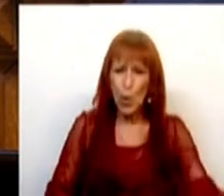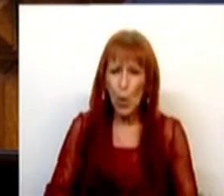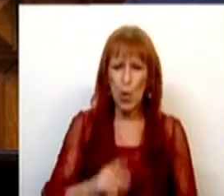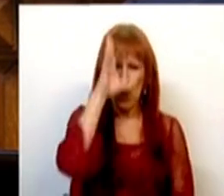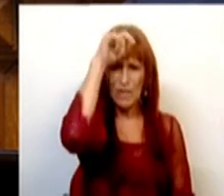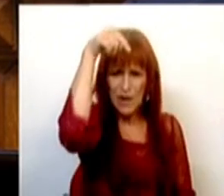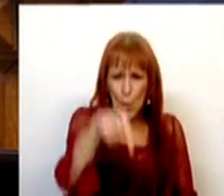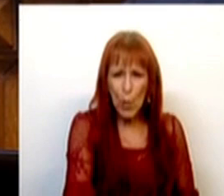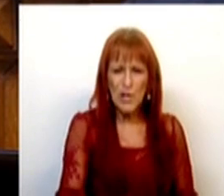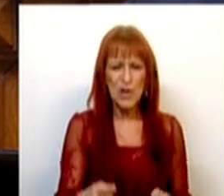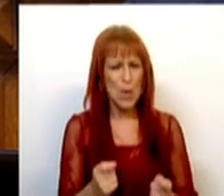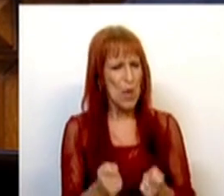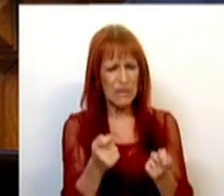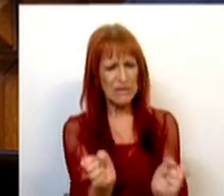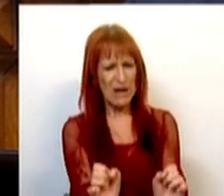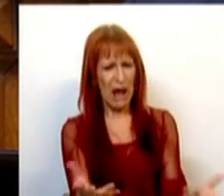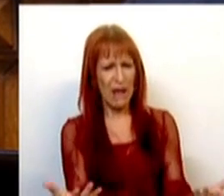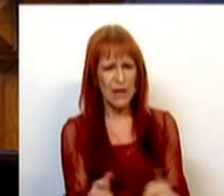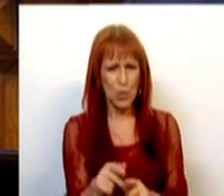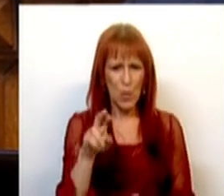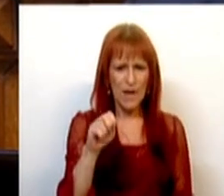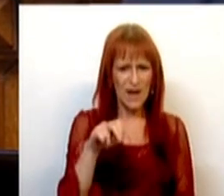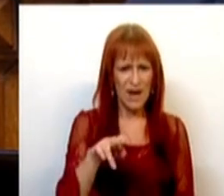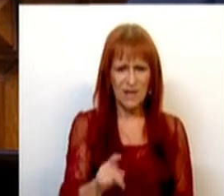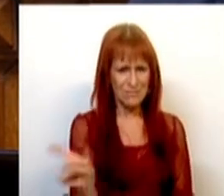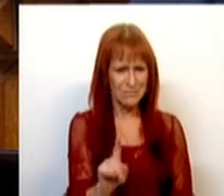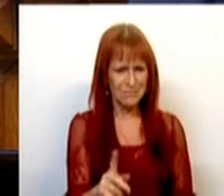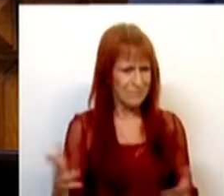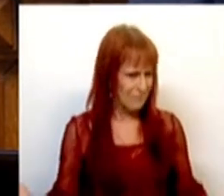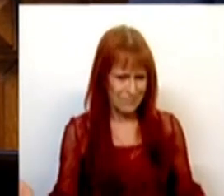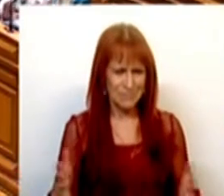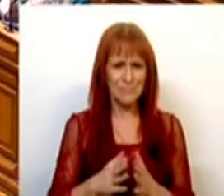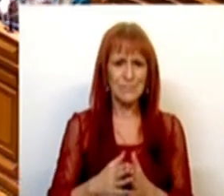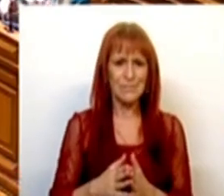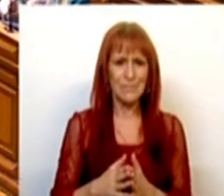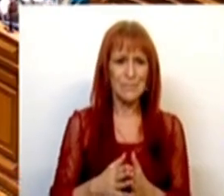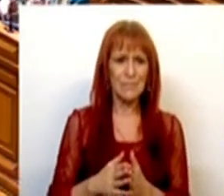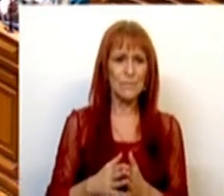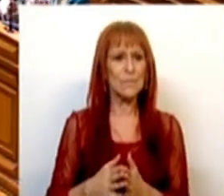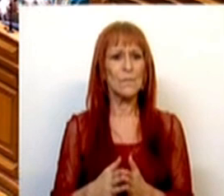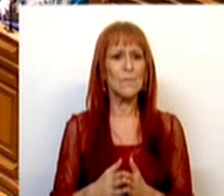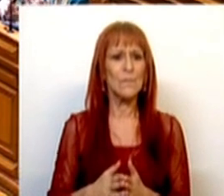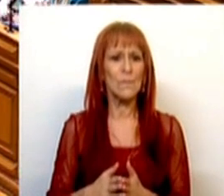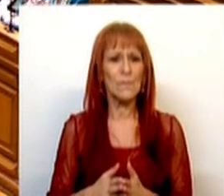este Governo não tem investido no Serviço Nacional de Saúde.